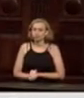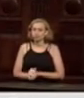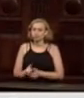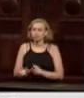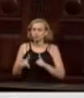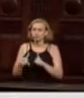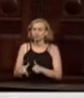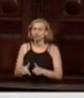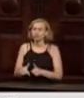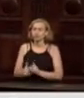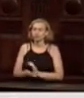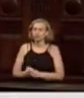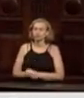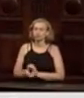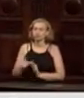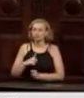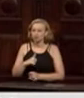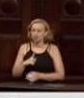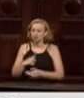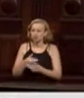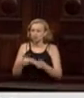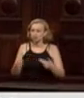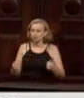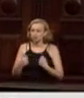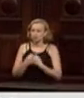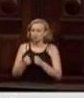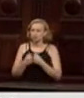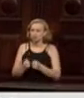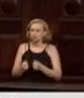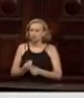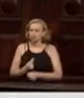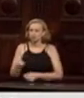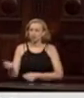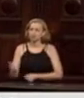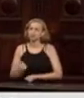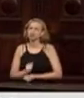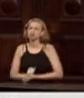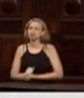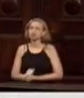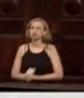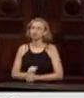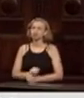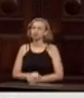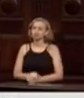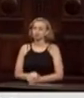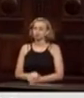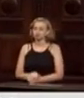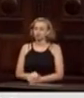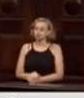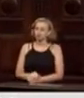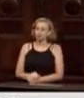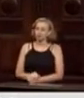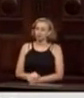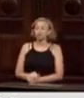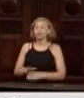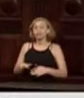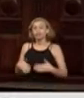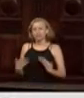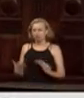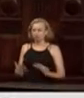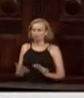fosse instalada a CPI dos transportes, saísse da pauta do órgão especial do TJ. Então não é